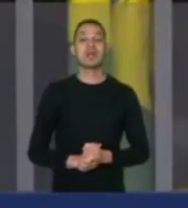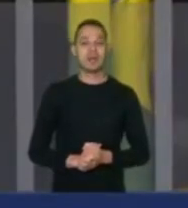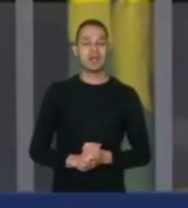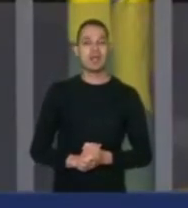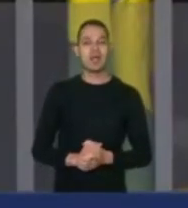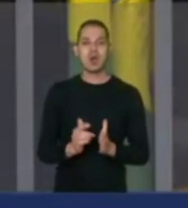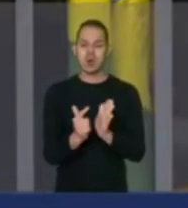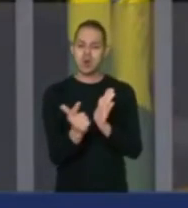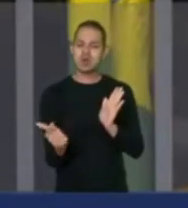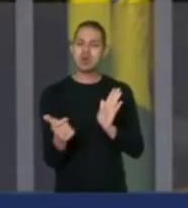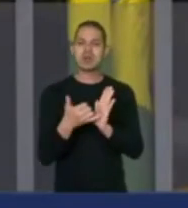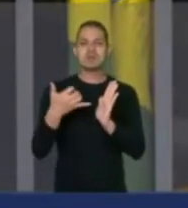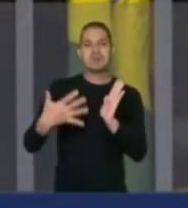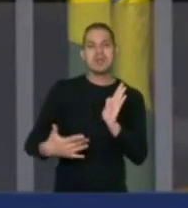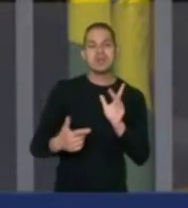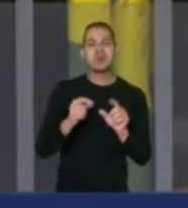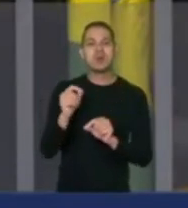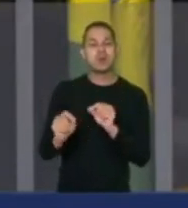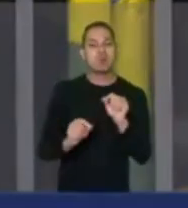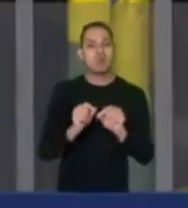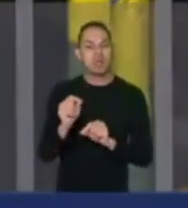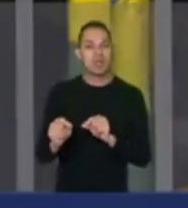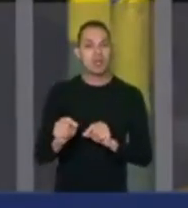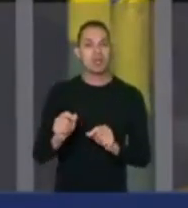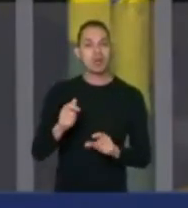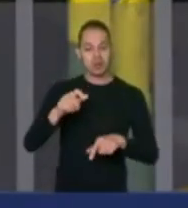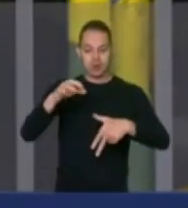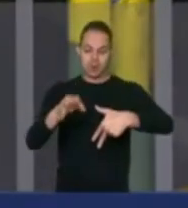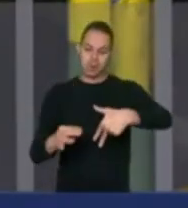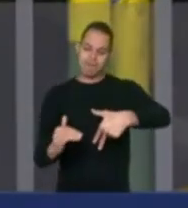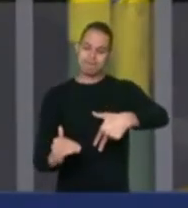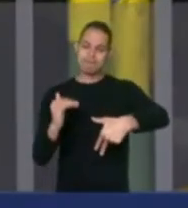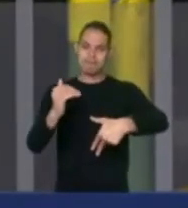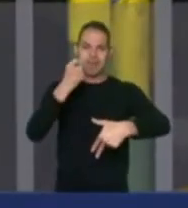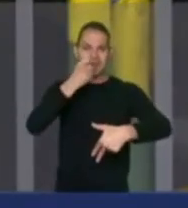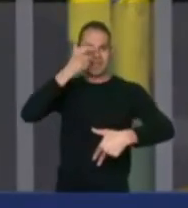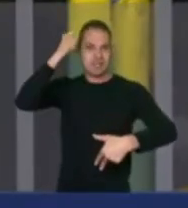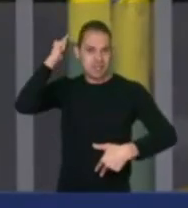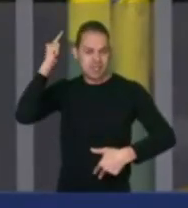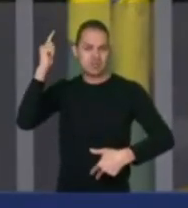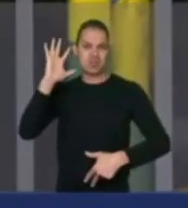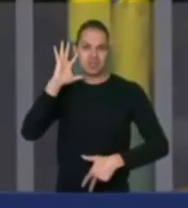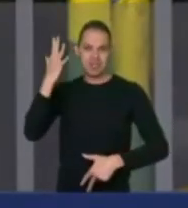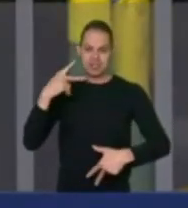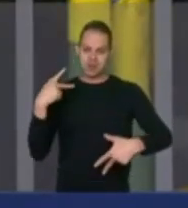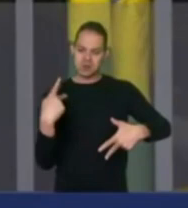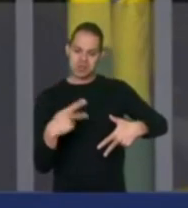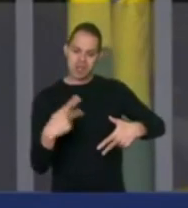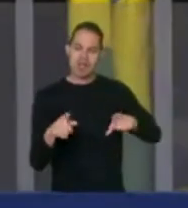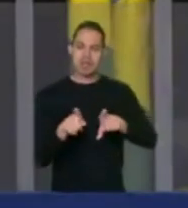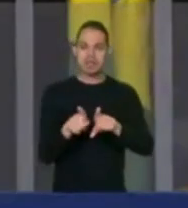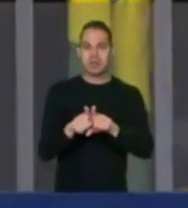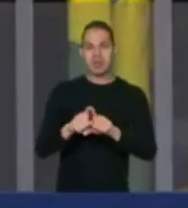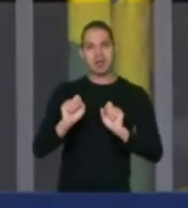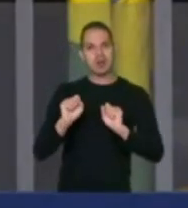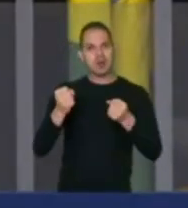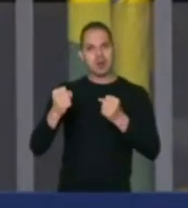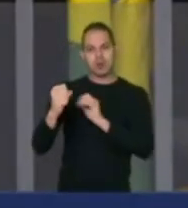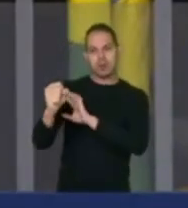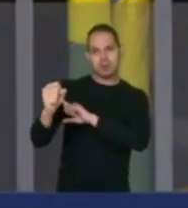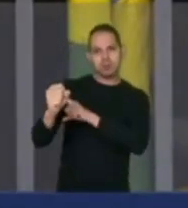seja, diz que as próprias decisões do ministro Alexandre de Moraes e a demonstração de força que ele tenta dar por meio